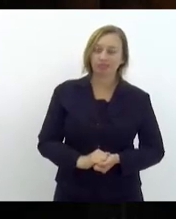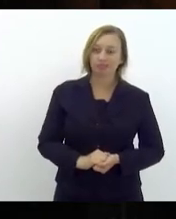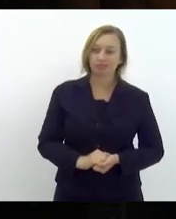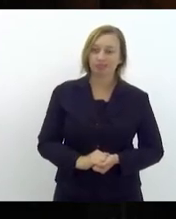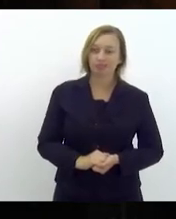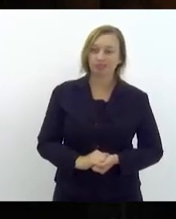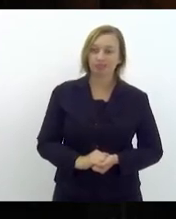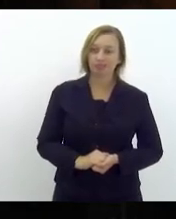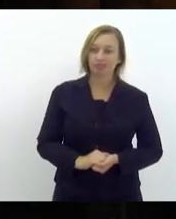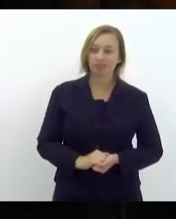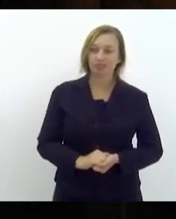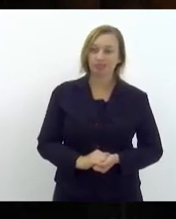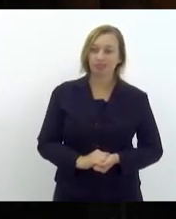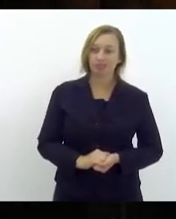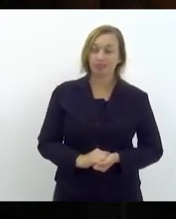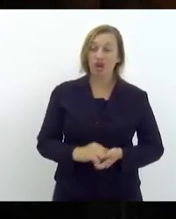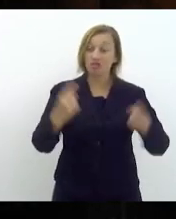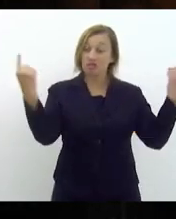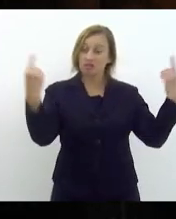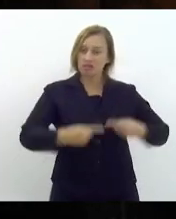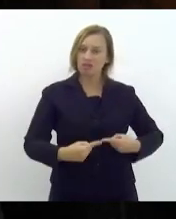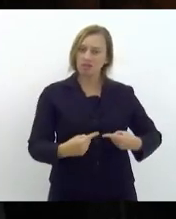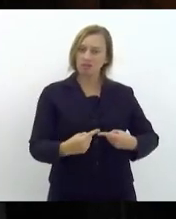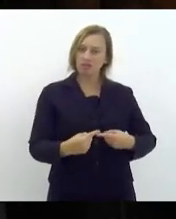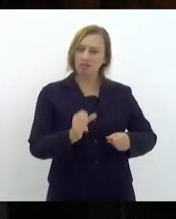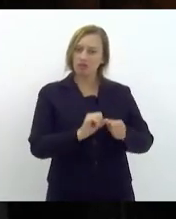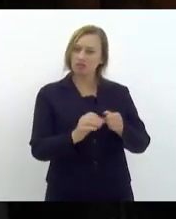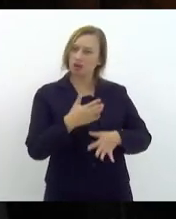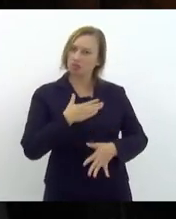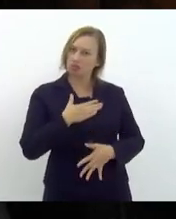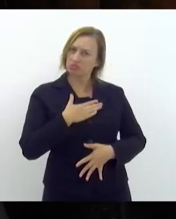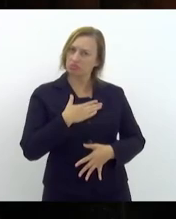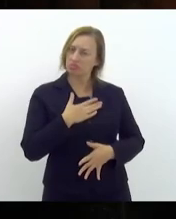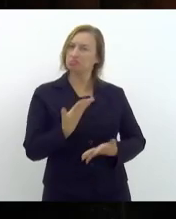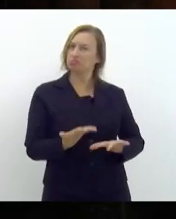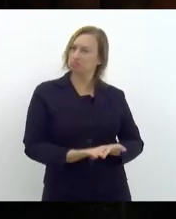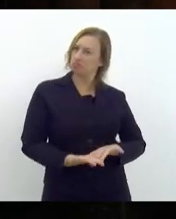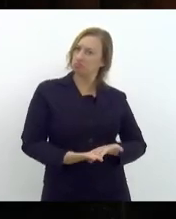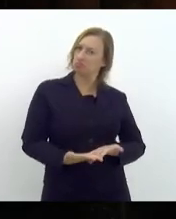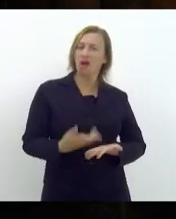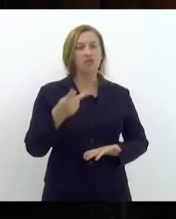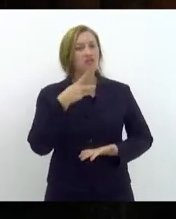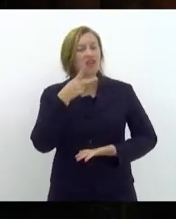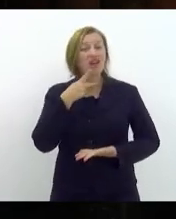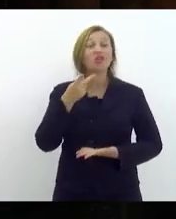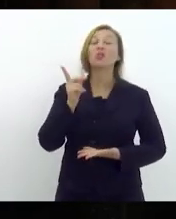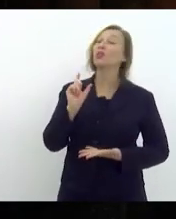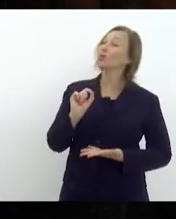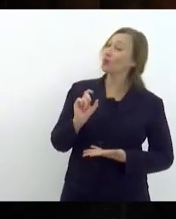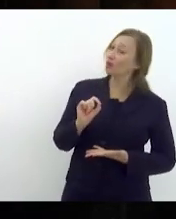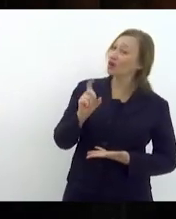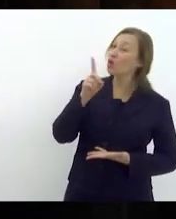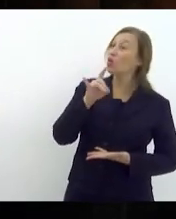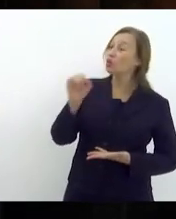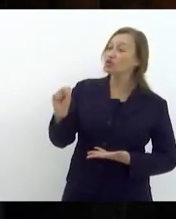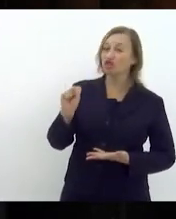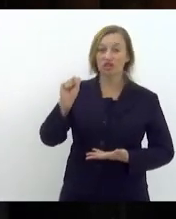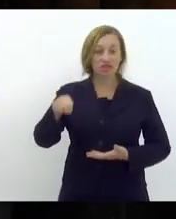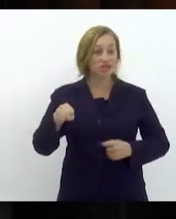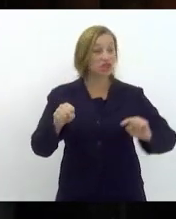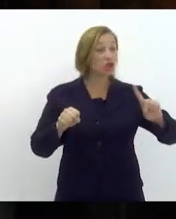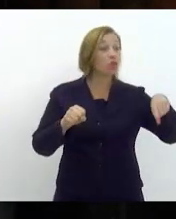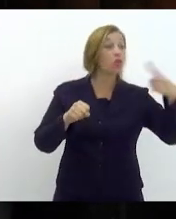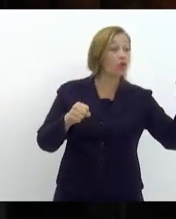tem me feito aqui um desafio dizendo que um dia sim outro